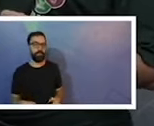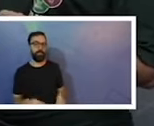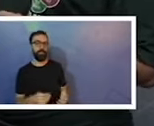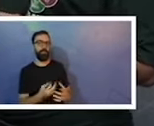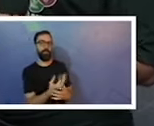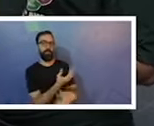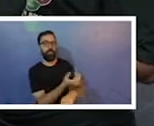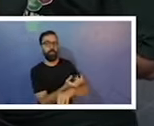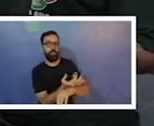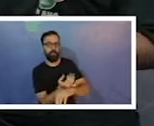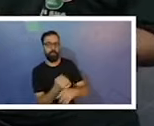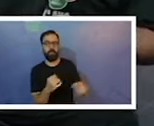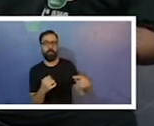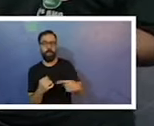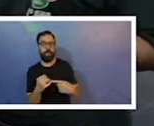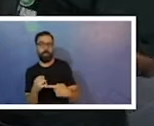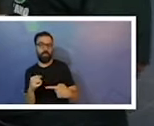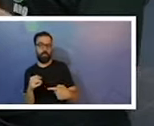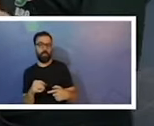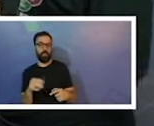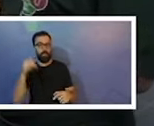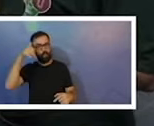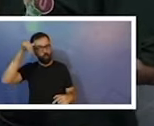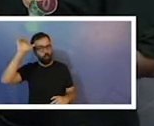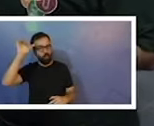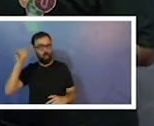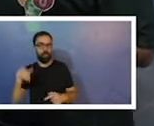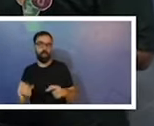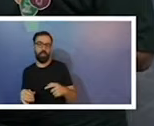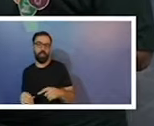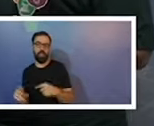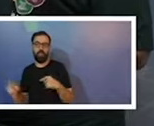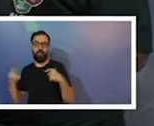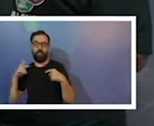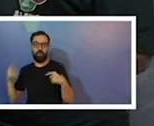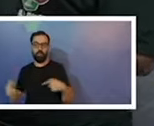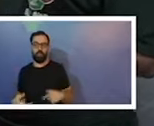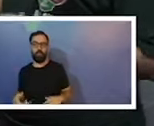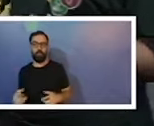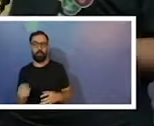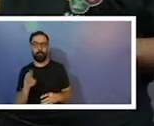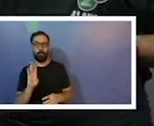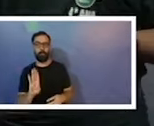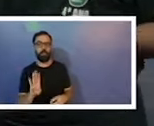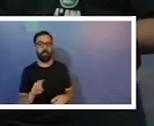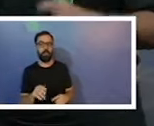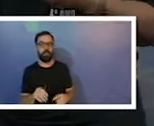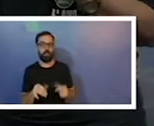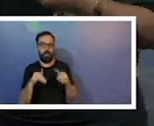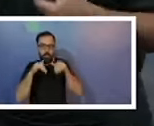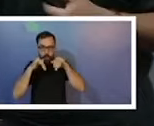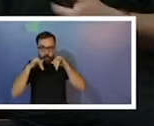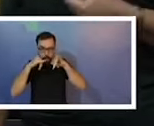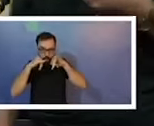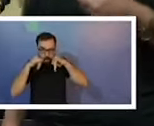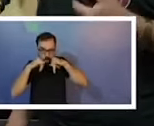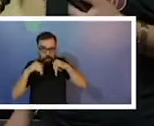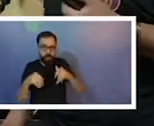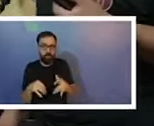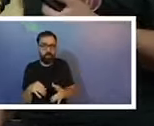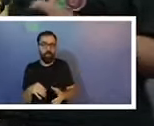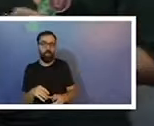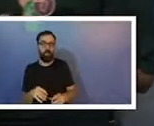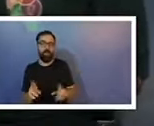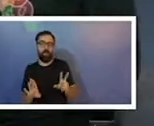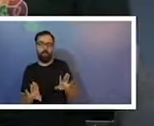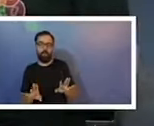come o boi? O ser humano. Letra B, besouro, lagarto, planta e gavião. Primeiro, o